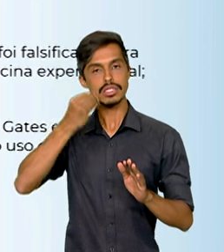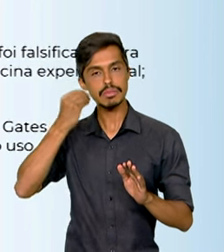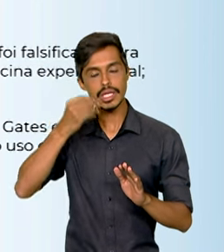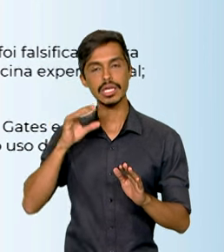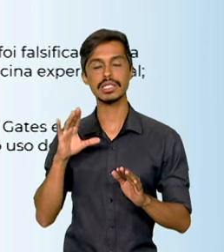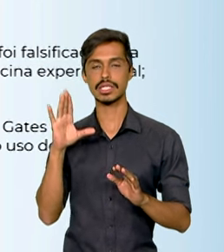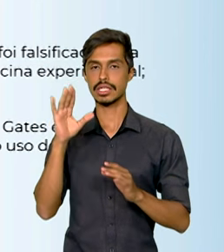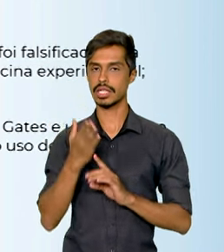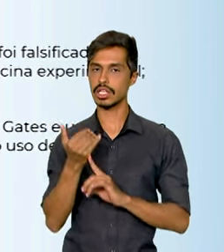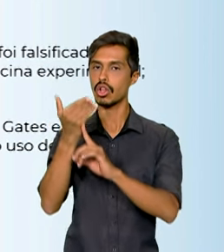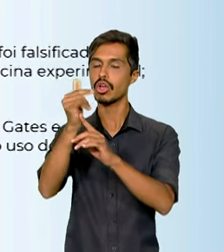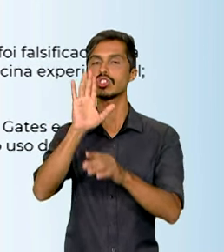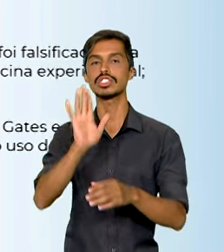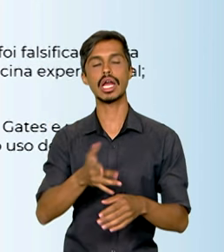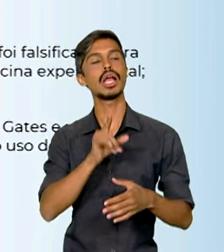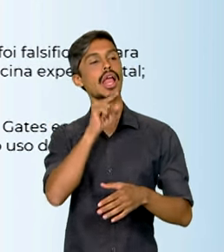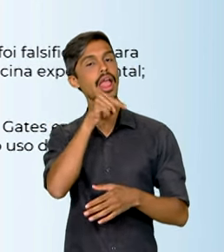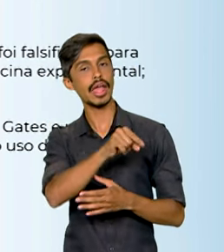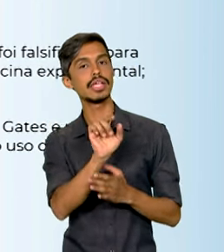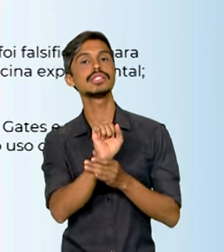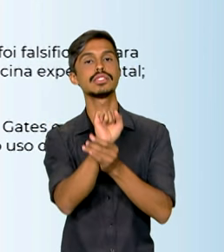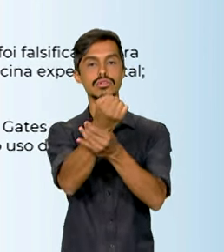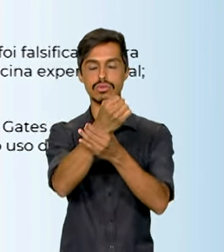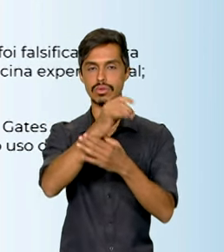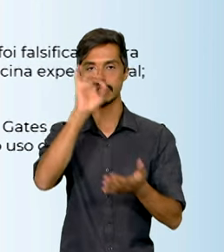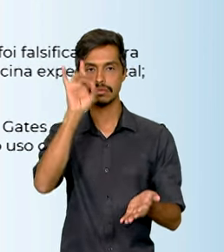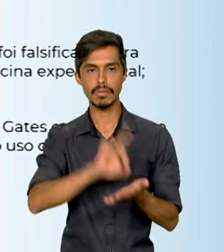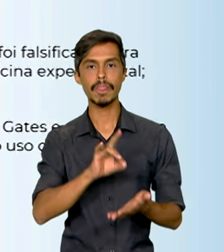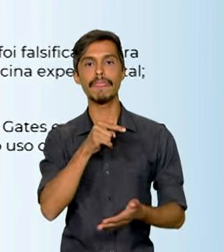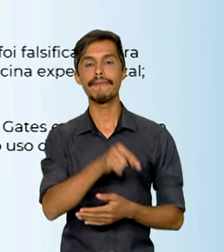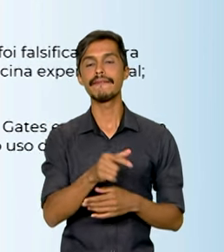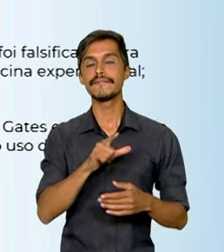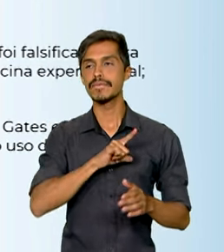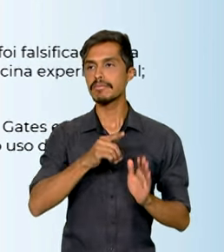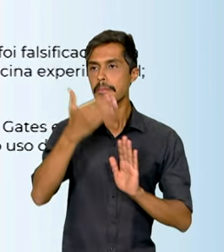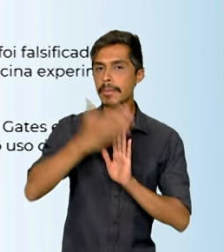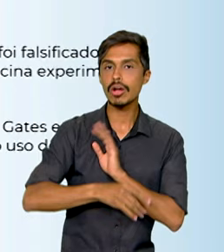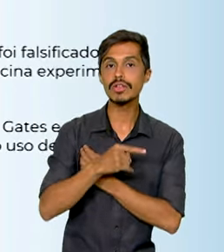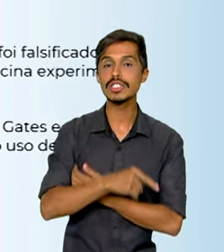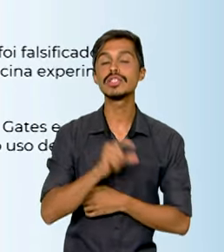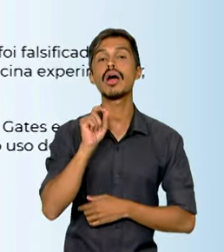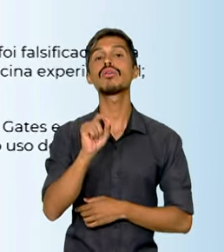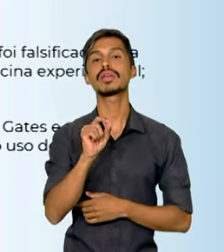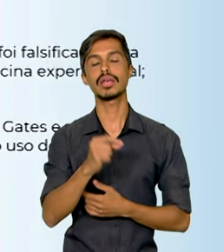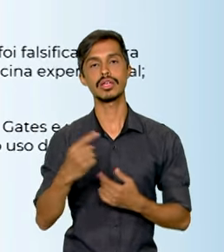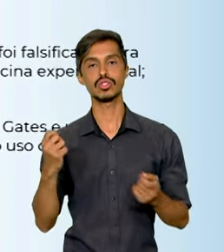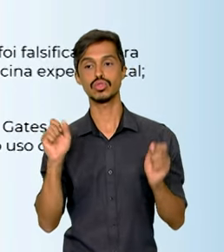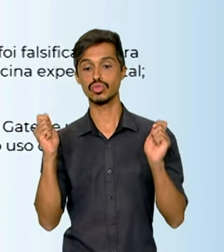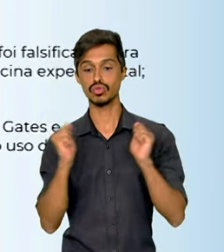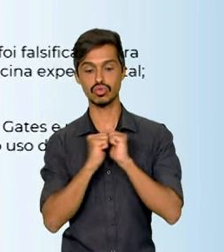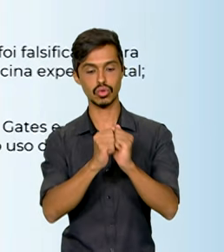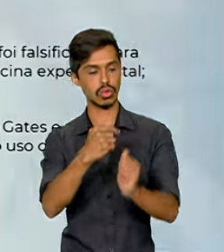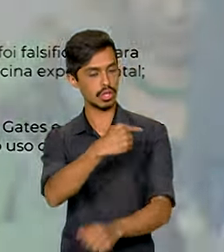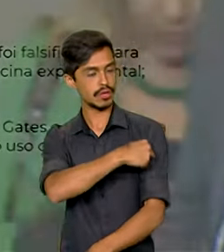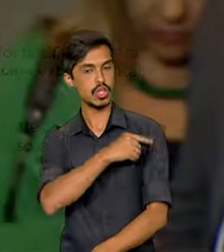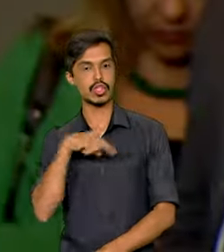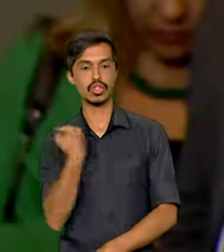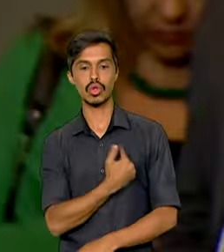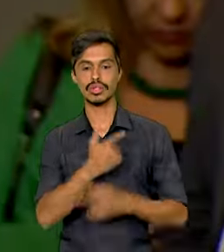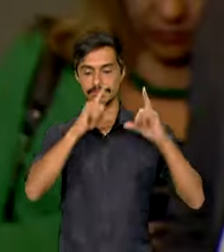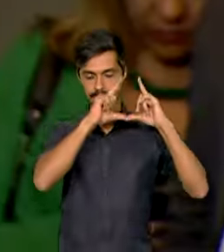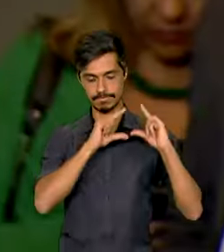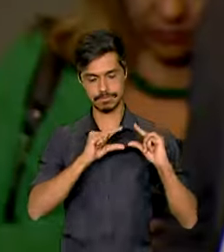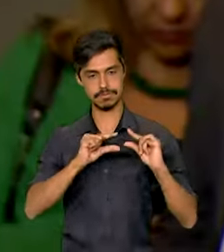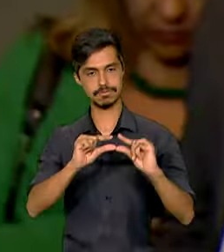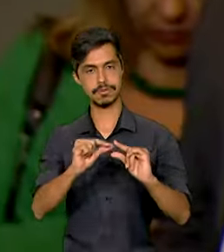Então, são seguras, são eficazes, e a maior demonstração disso é que, com a vacinação, nós